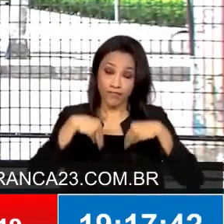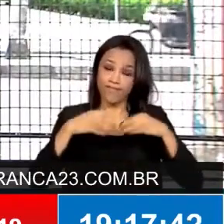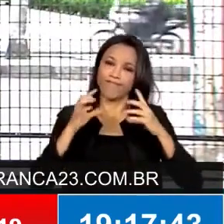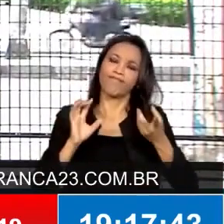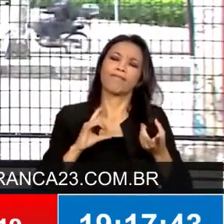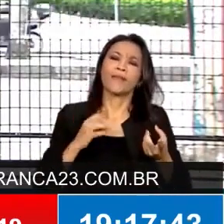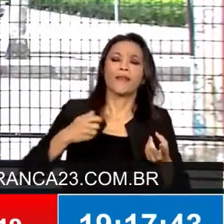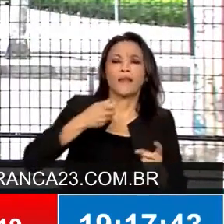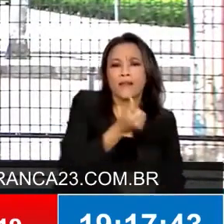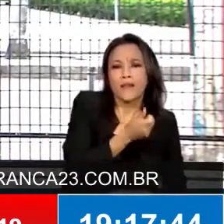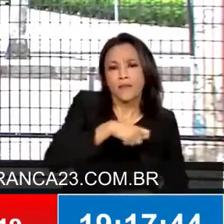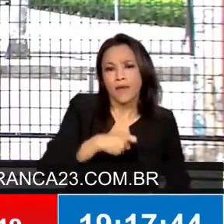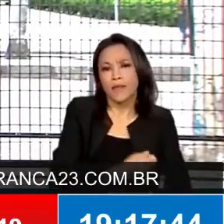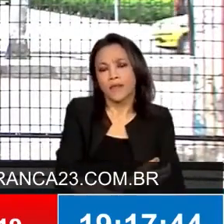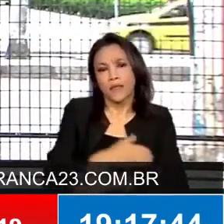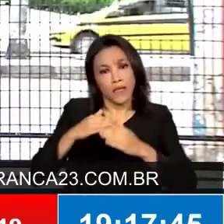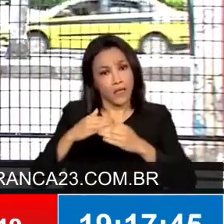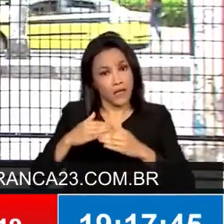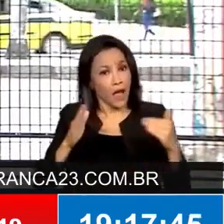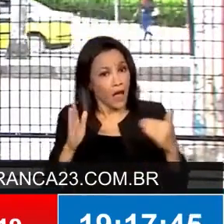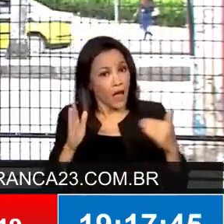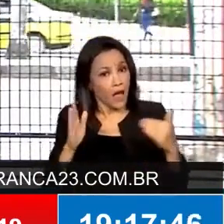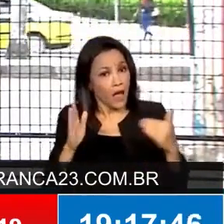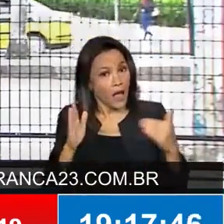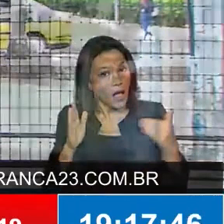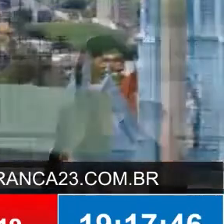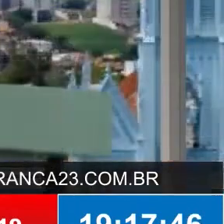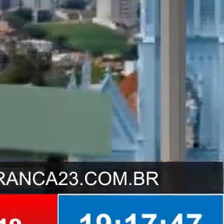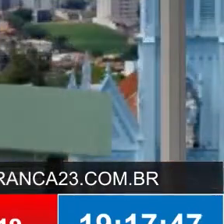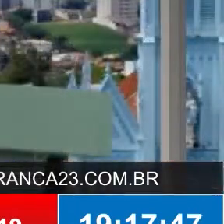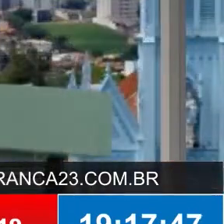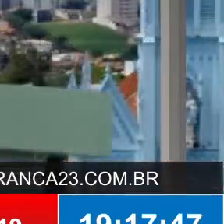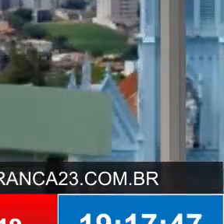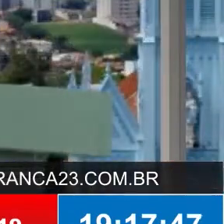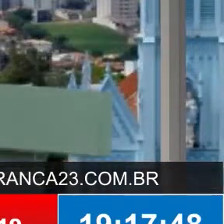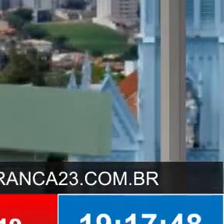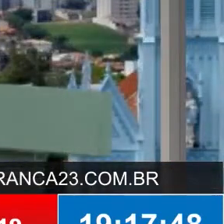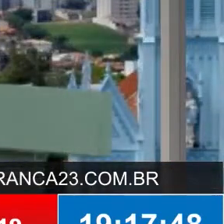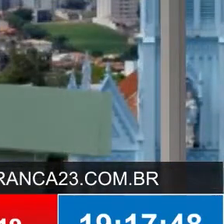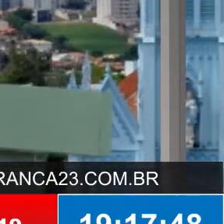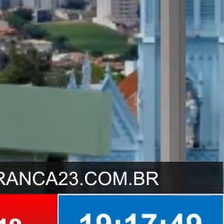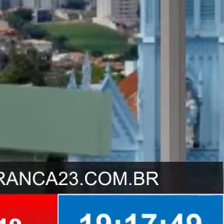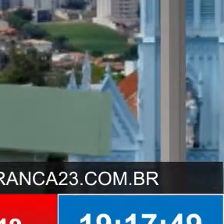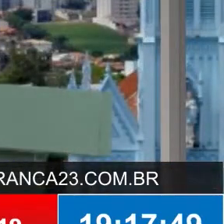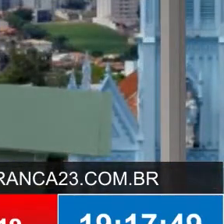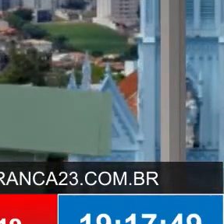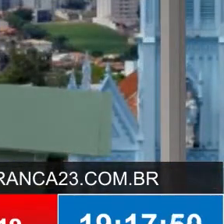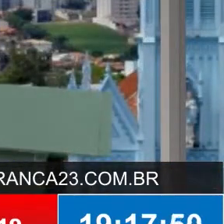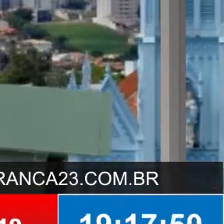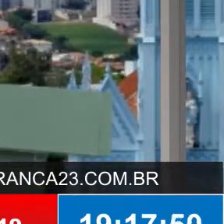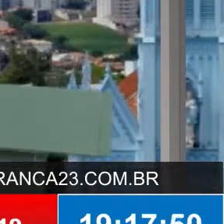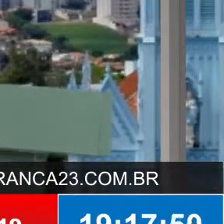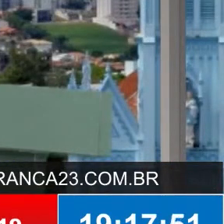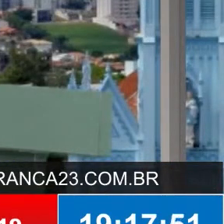etária entre 6 meses e menores de 3 anos. Pois é, lembrando que Franca continua também fazendo aí